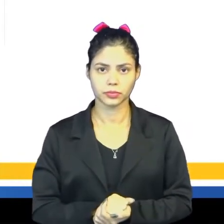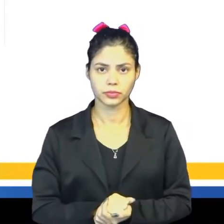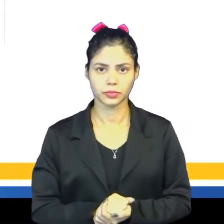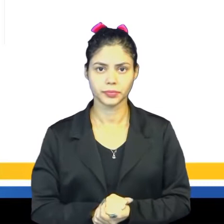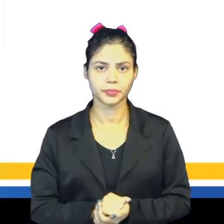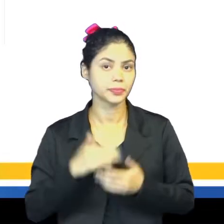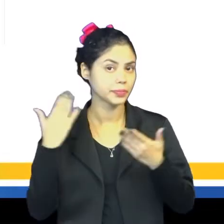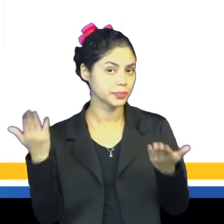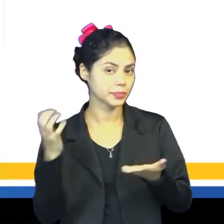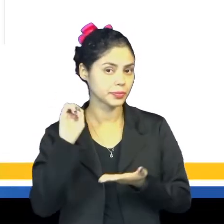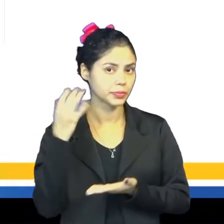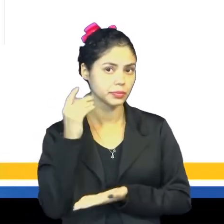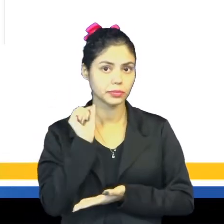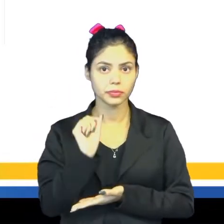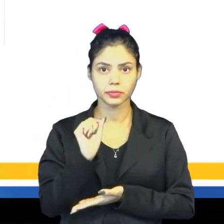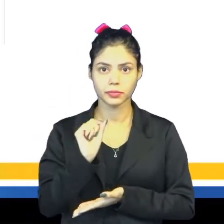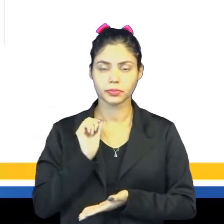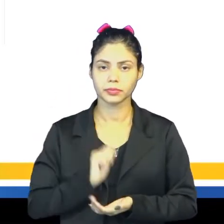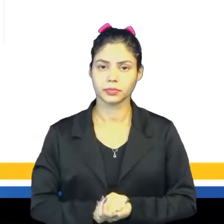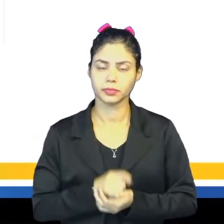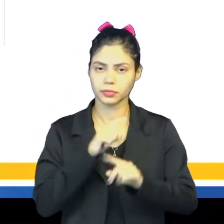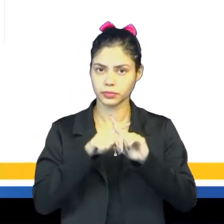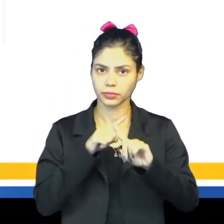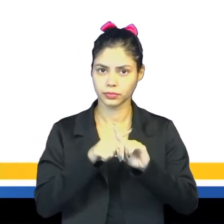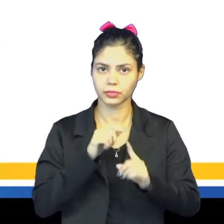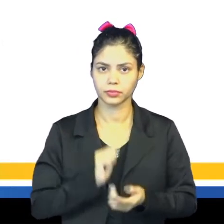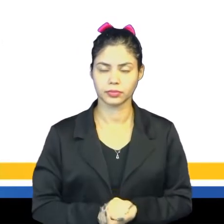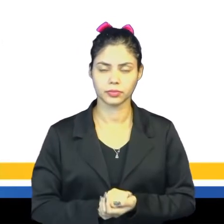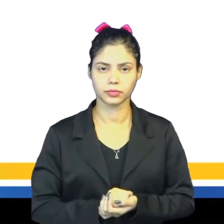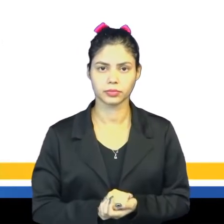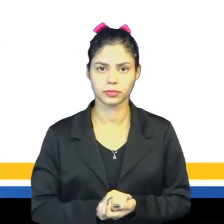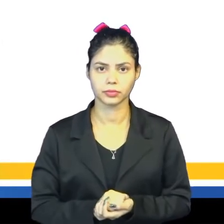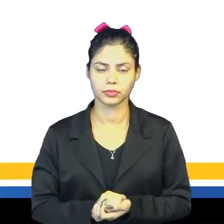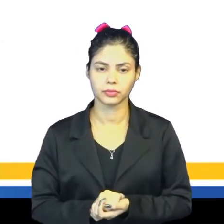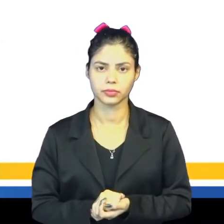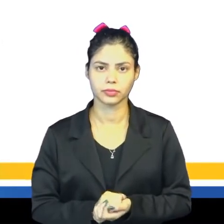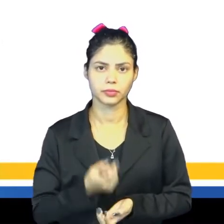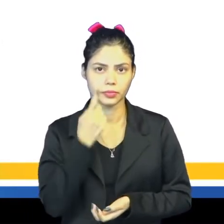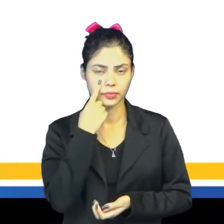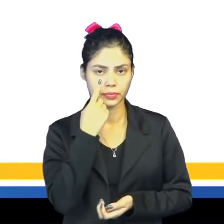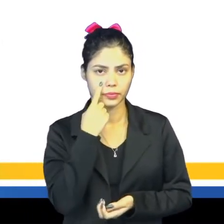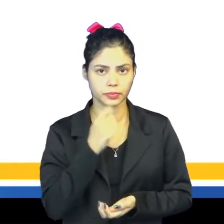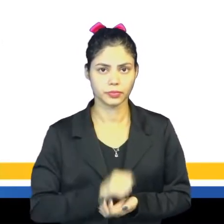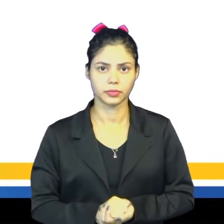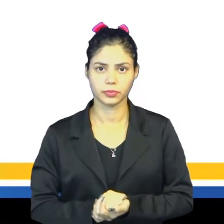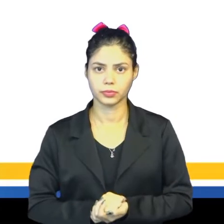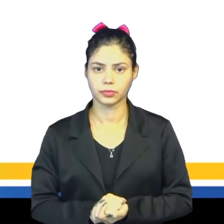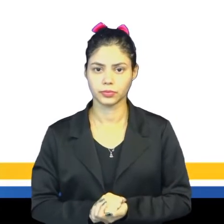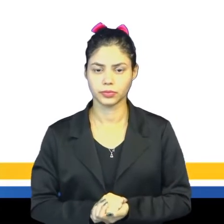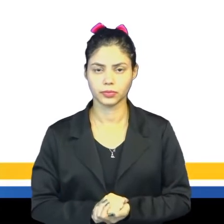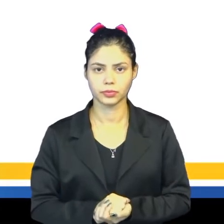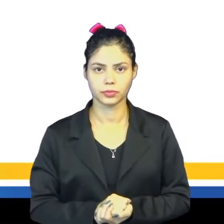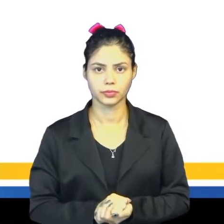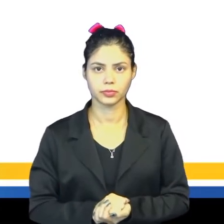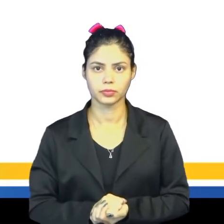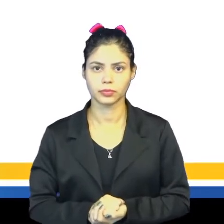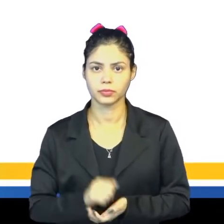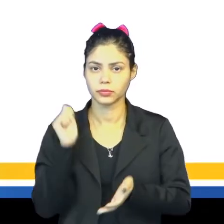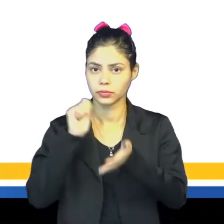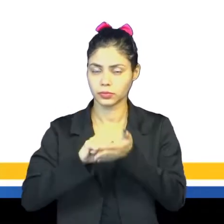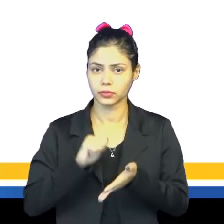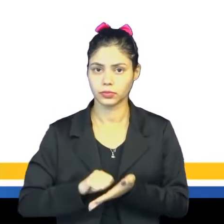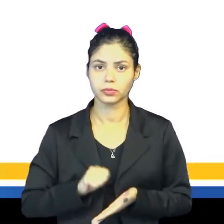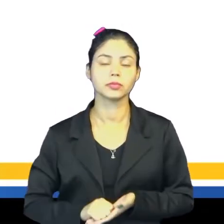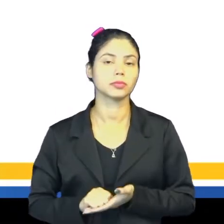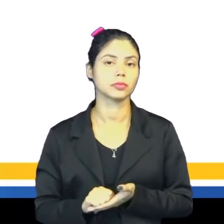aí, pessoal, é fácil de fazer uma multiplicação. Vamos dar uma olhada. Escrevendo como igualdade